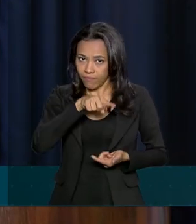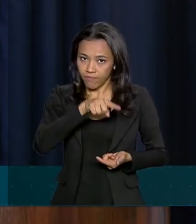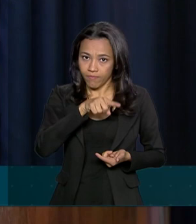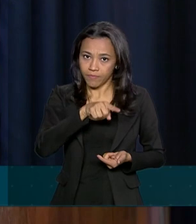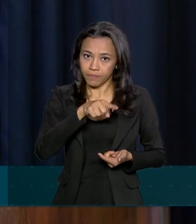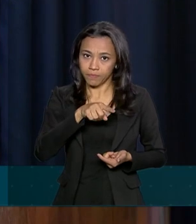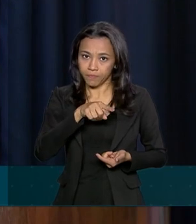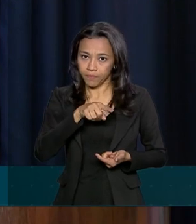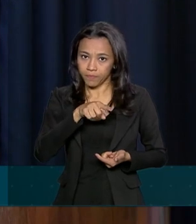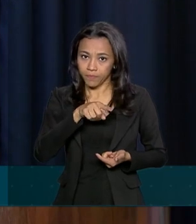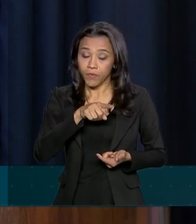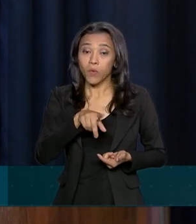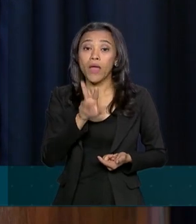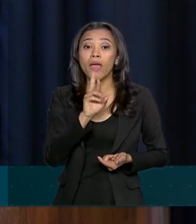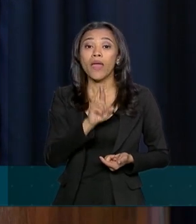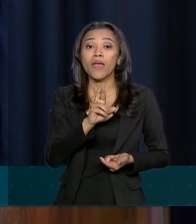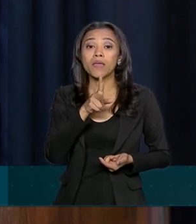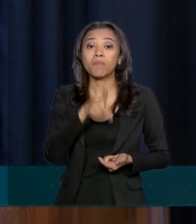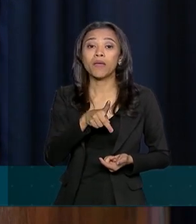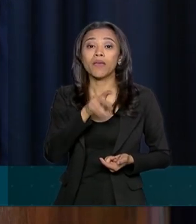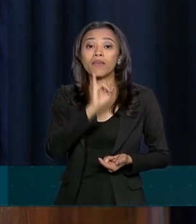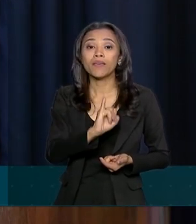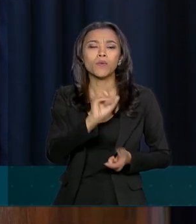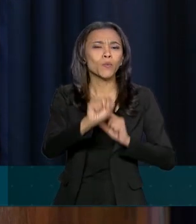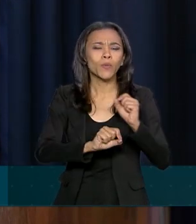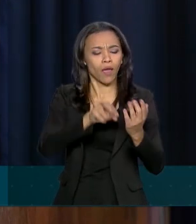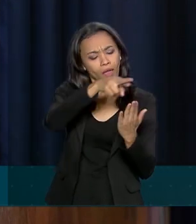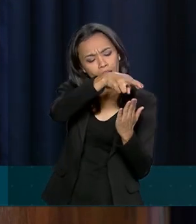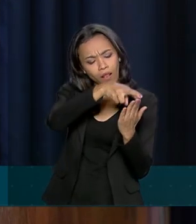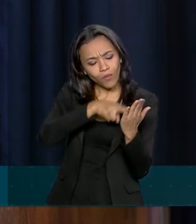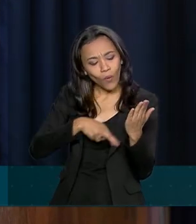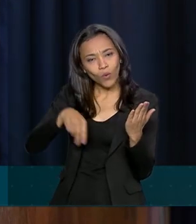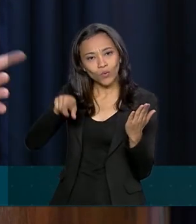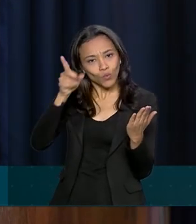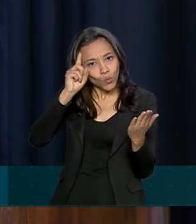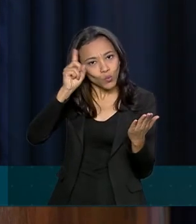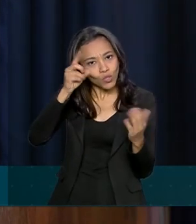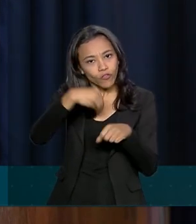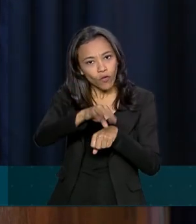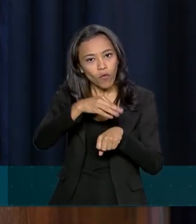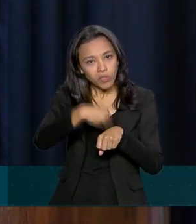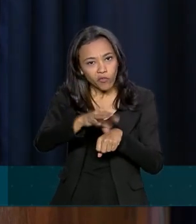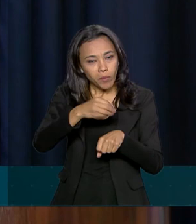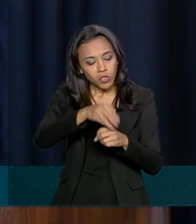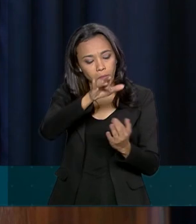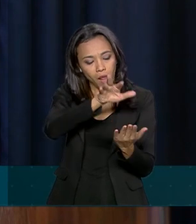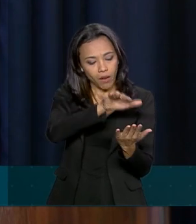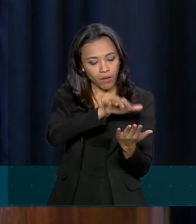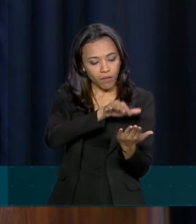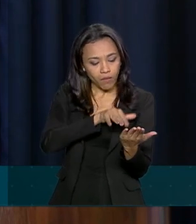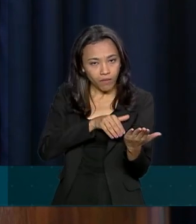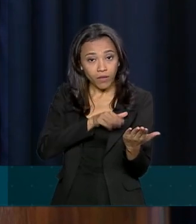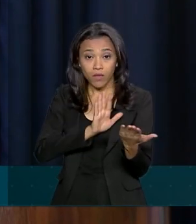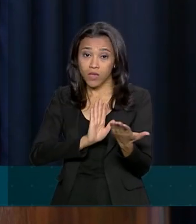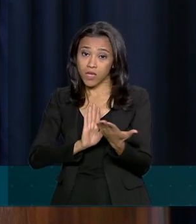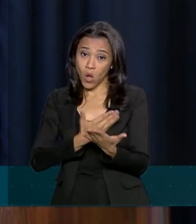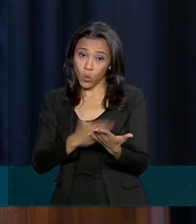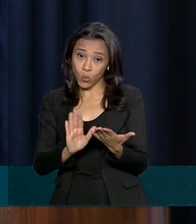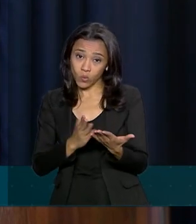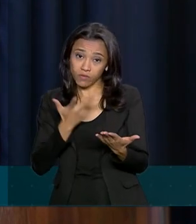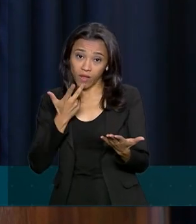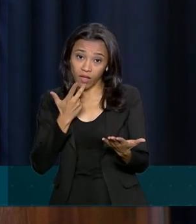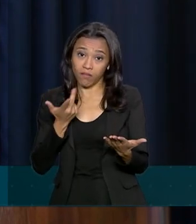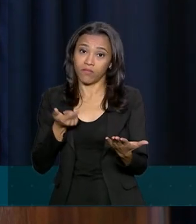vez ou outra, meu RPI, Relatório Periódico de Informações. E alguns diziam para eu tratar